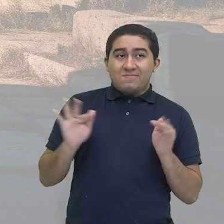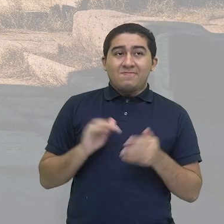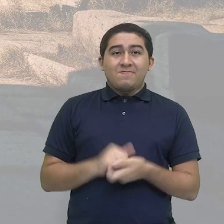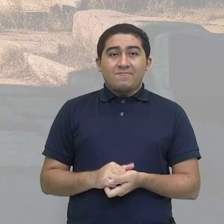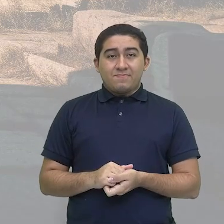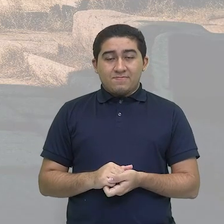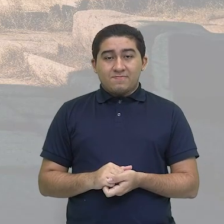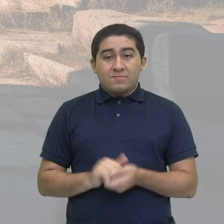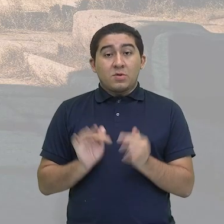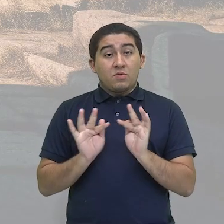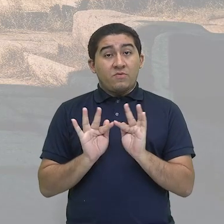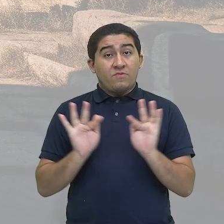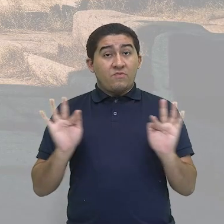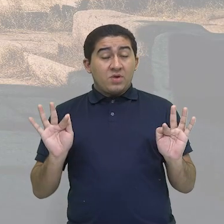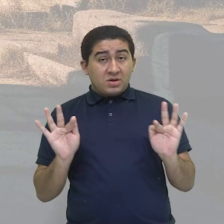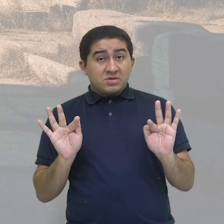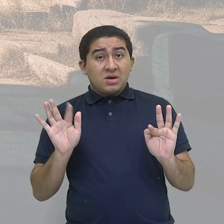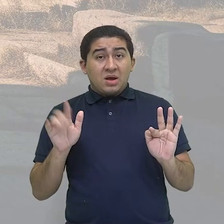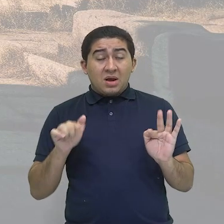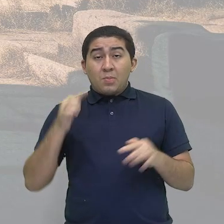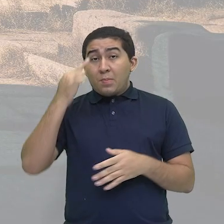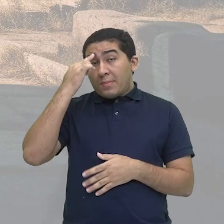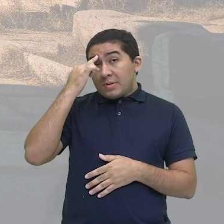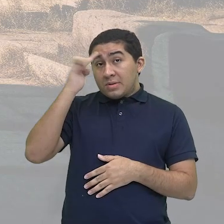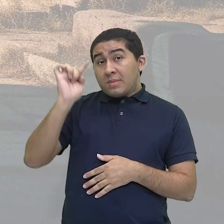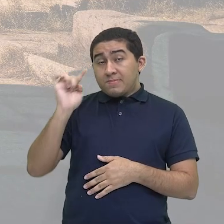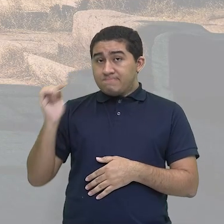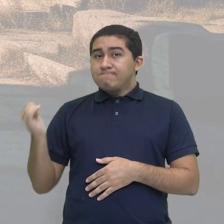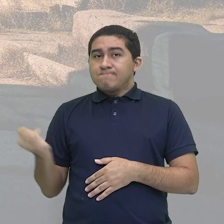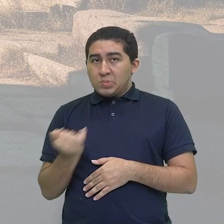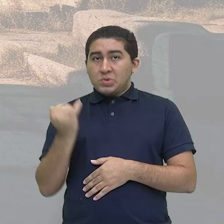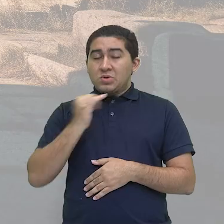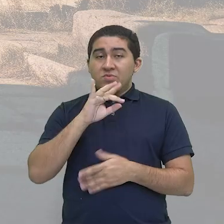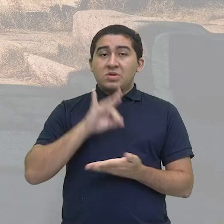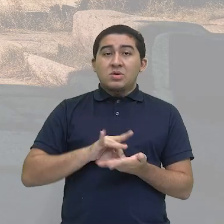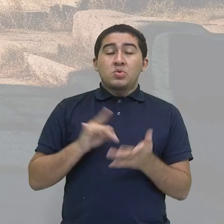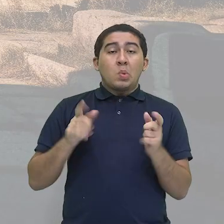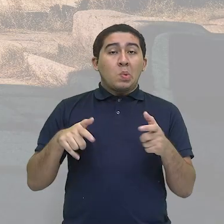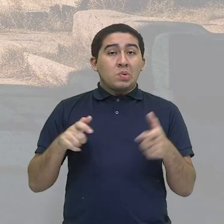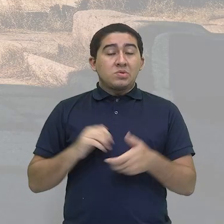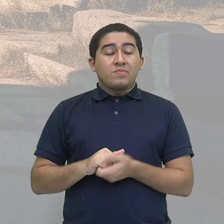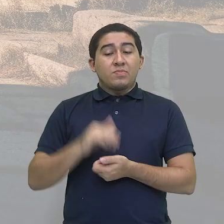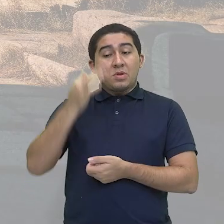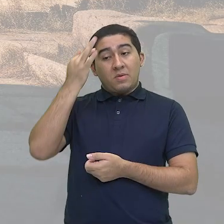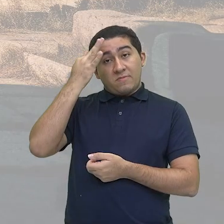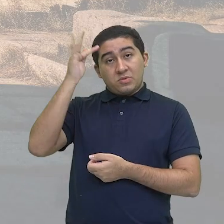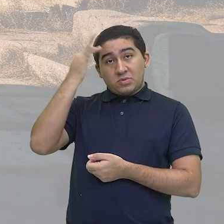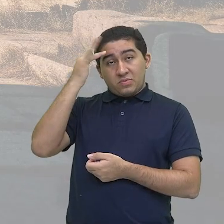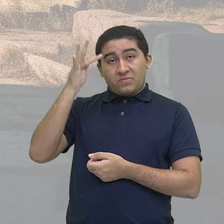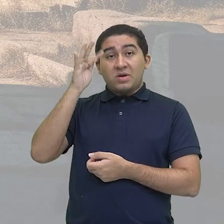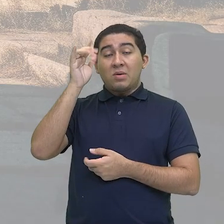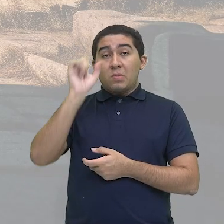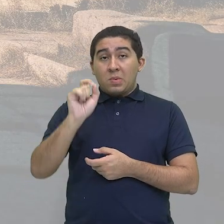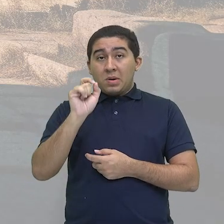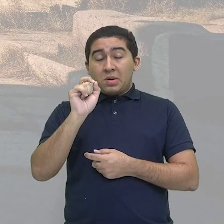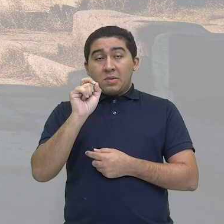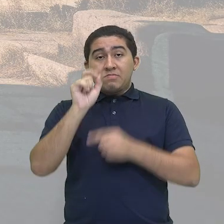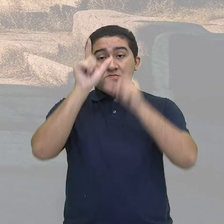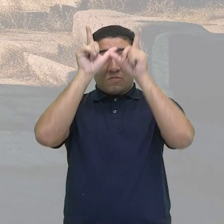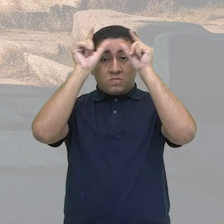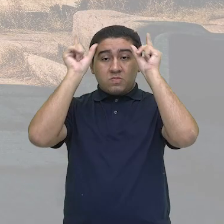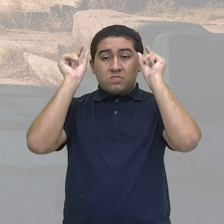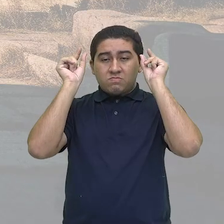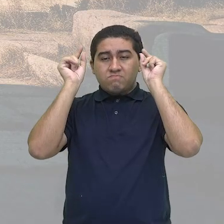Essa frase, ela é uma ideia importante na filosofia grega, antiga,